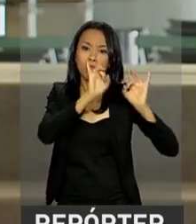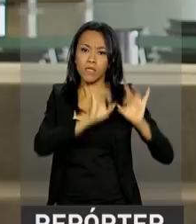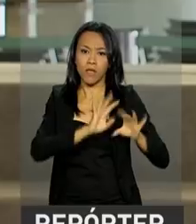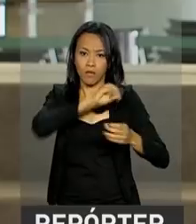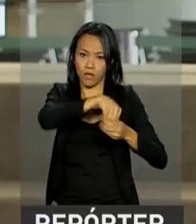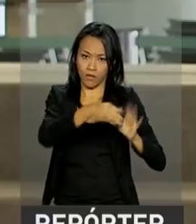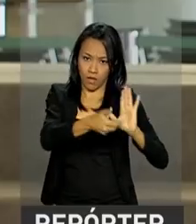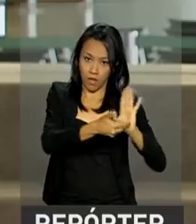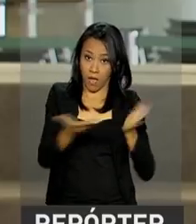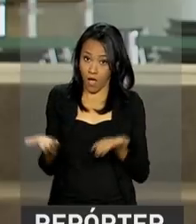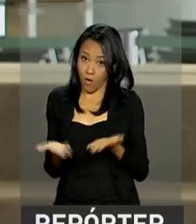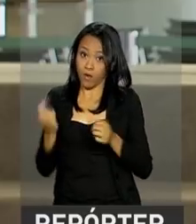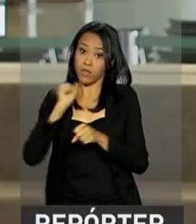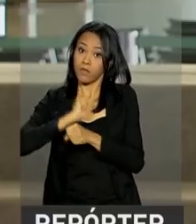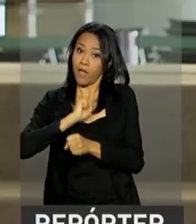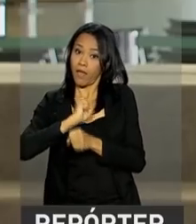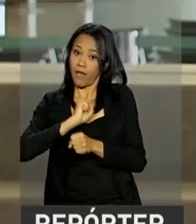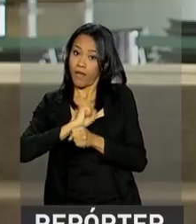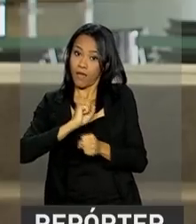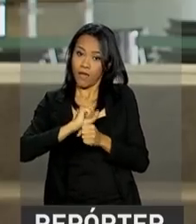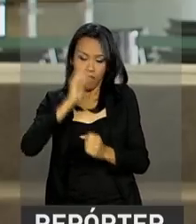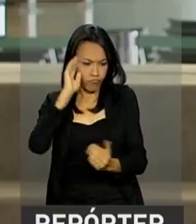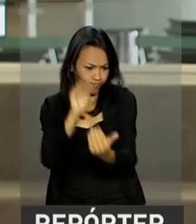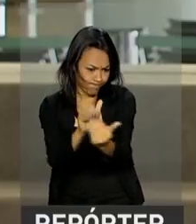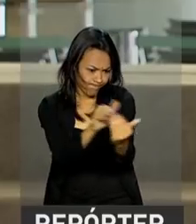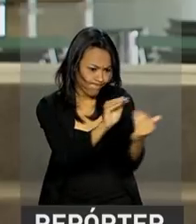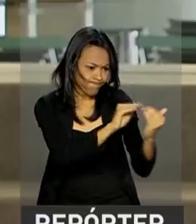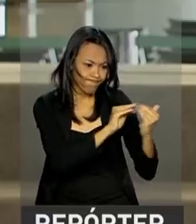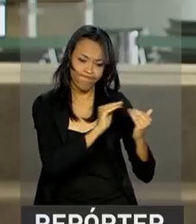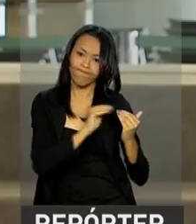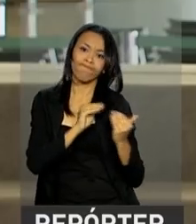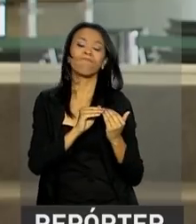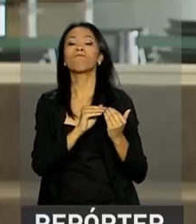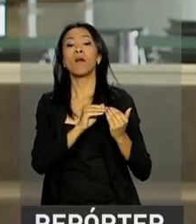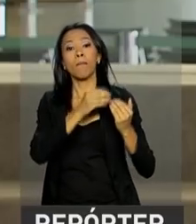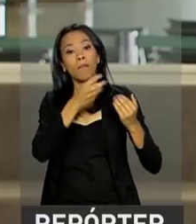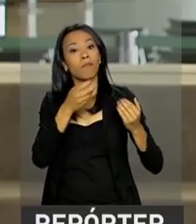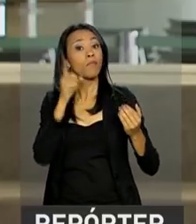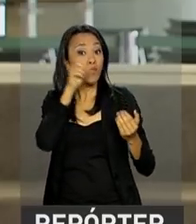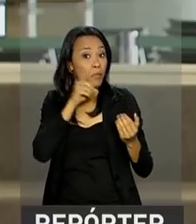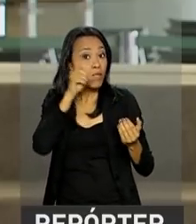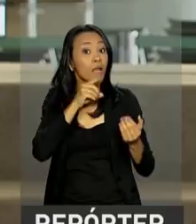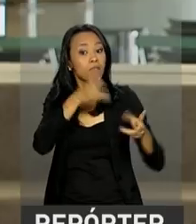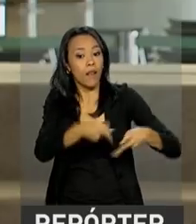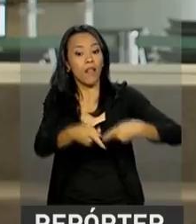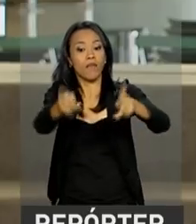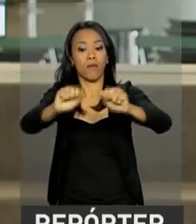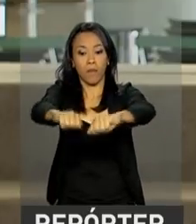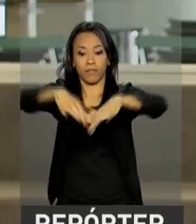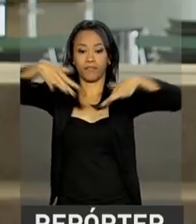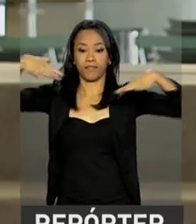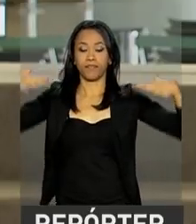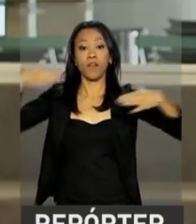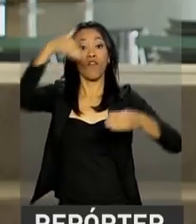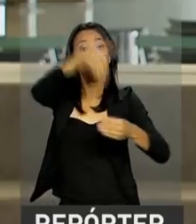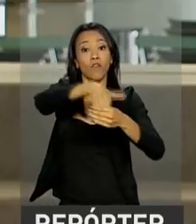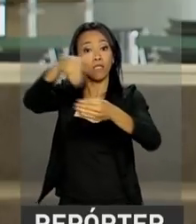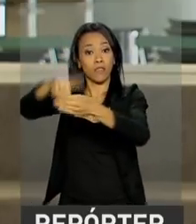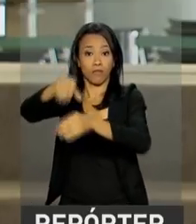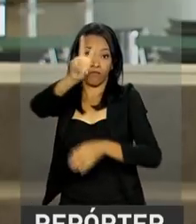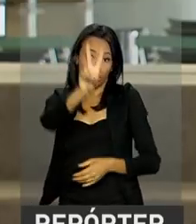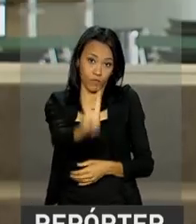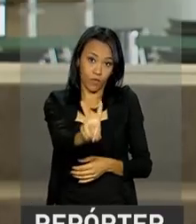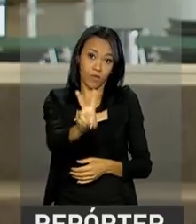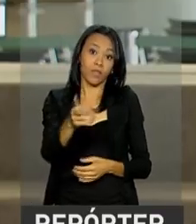um acordo com os deputados para ir a plenário onde precisa ser votada em dois turnos e receber no mínimo